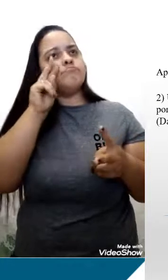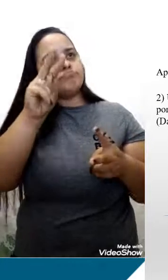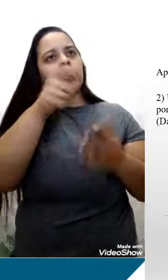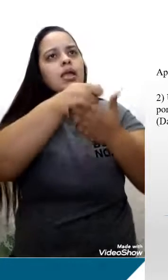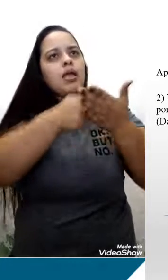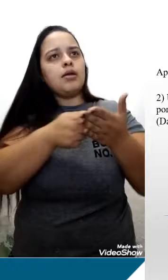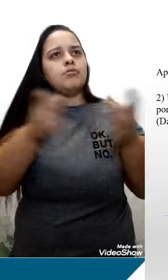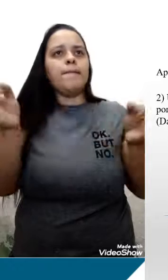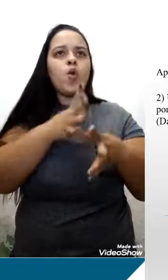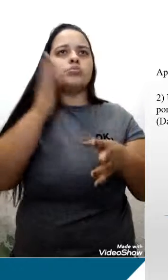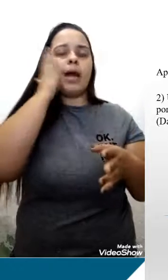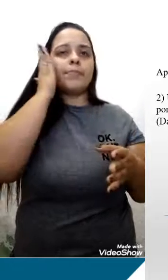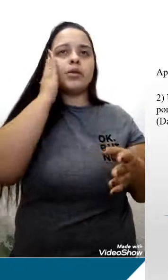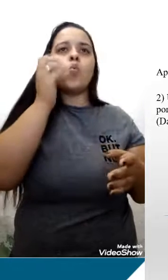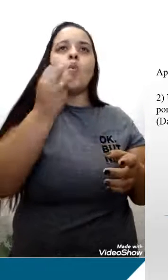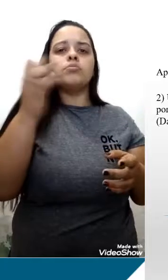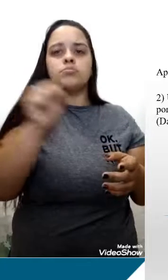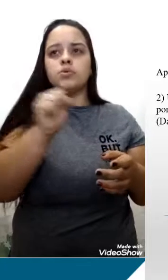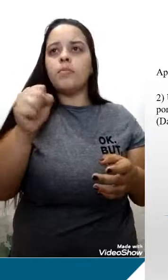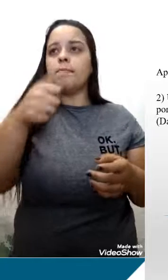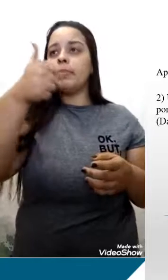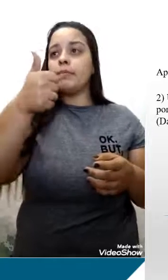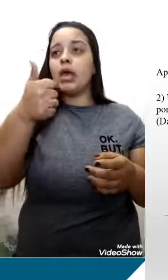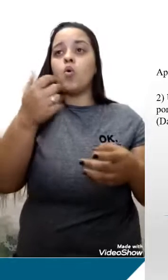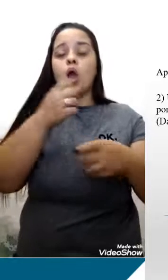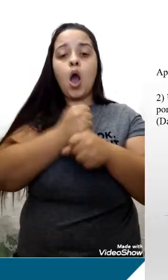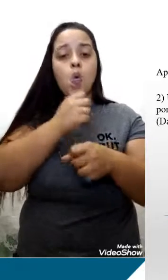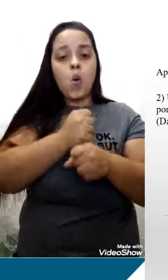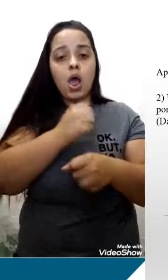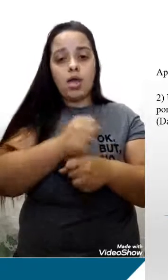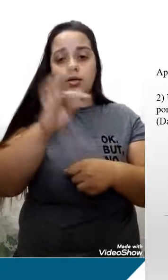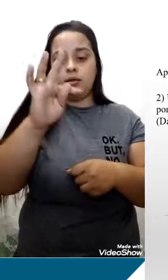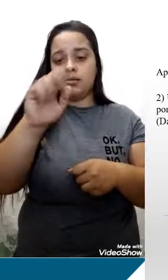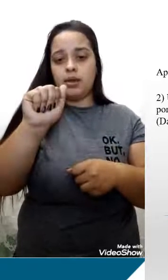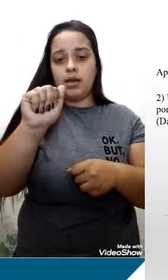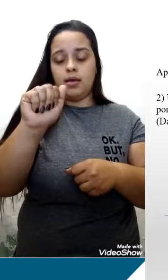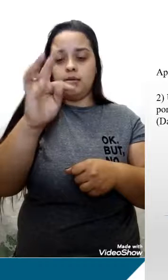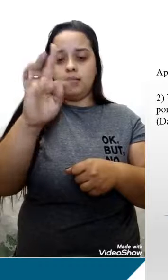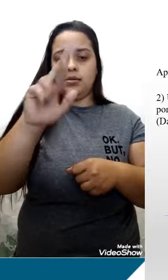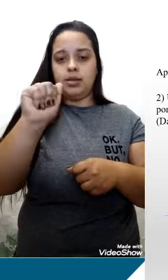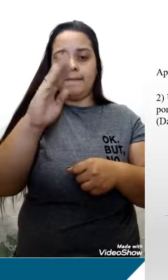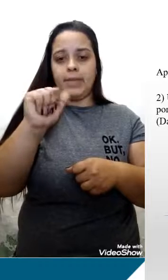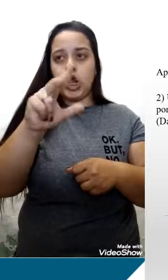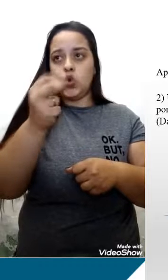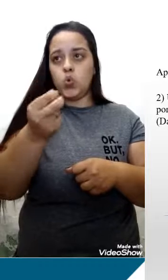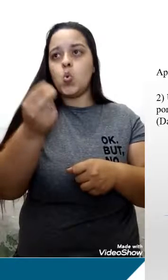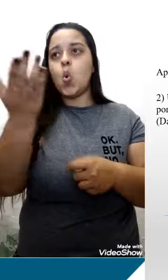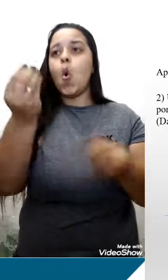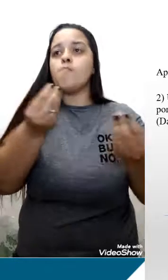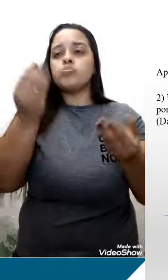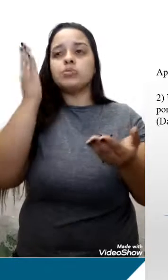analisando a questão, o tempo nós já temos. Então, nós temos primeiramente que calcular o trabalho, né? E como nós calculamos